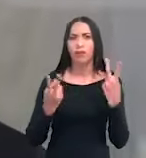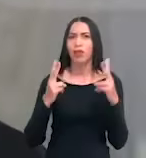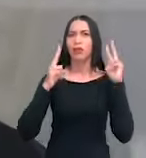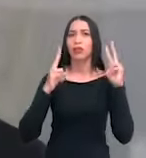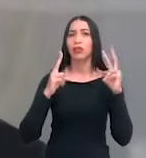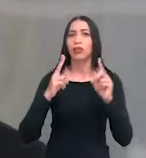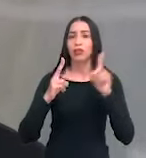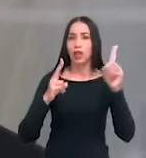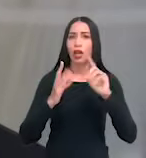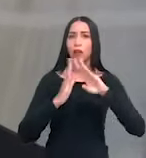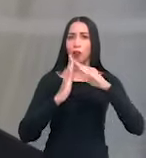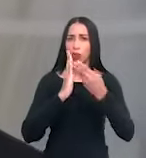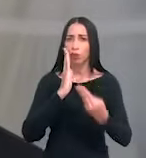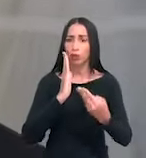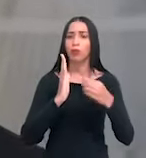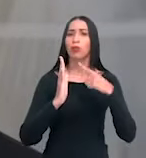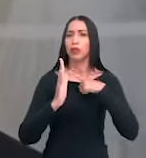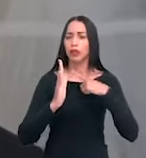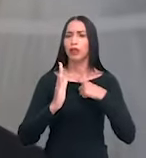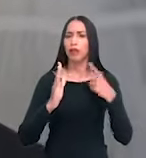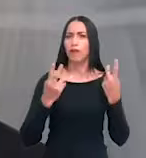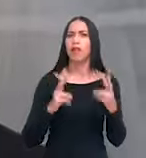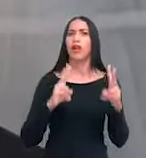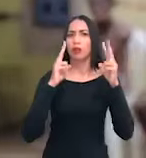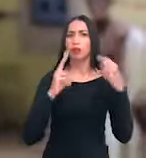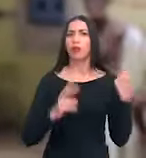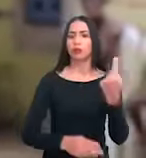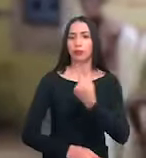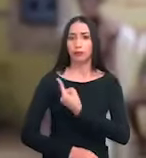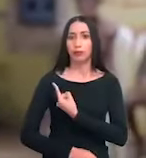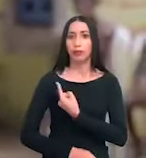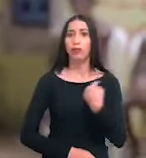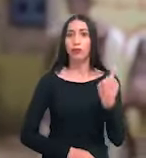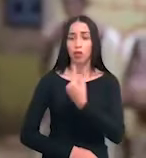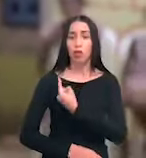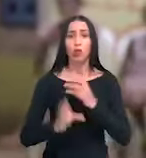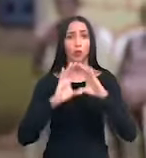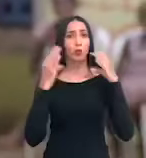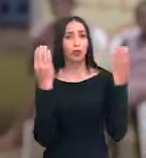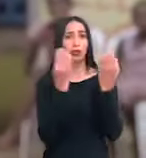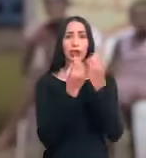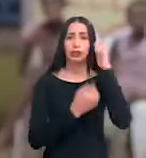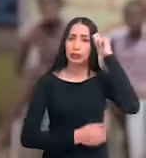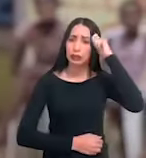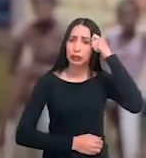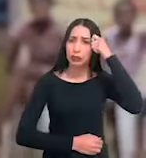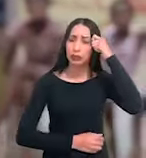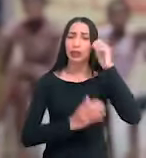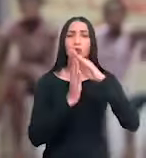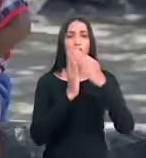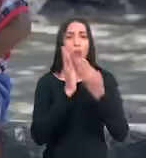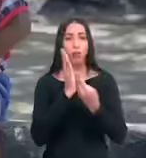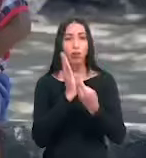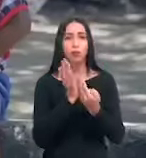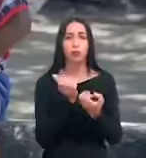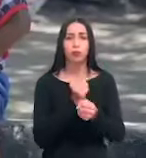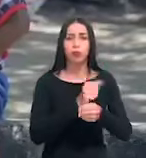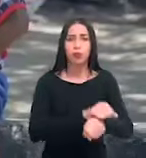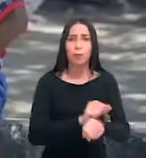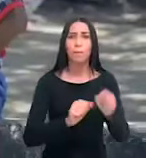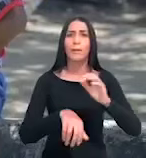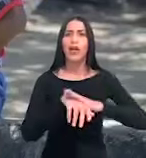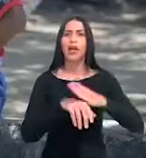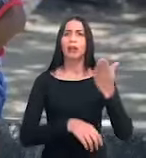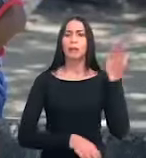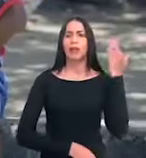E o quilombo Mimbó é rico em valores. Nós somos a comunidade negra quilombola mais antiga